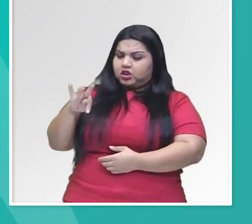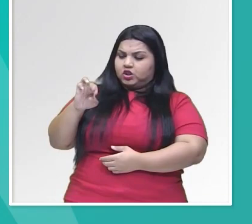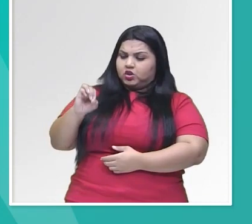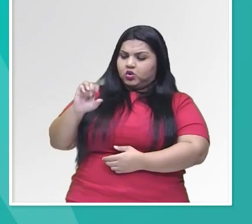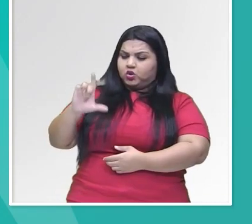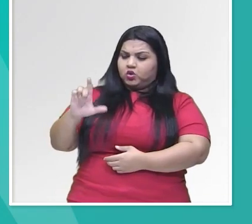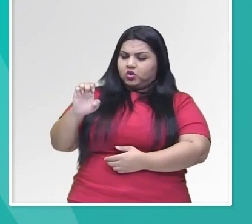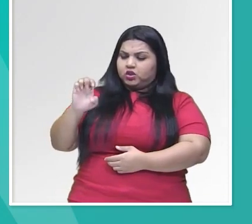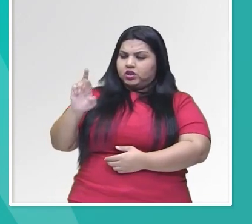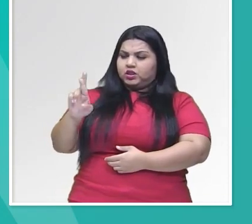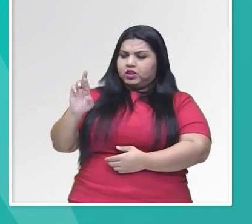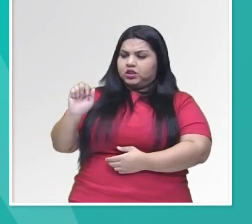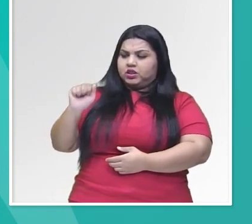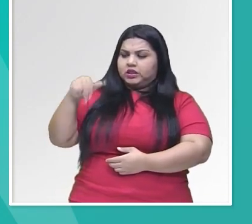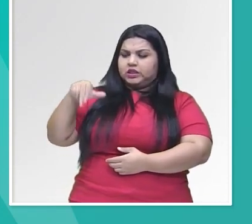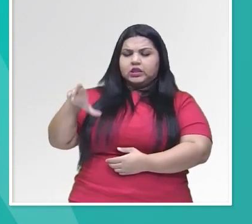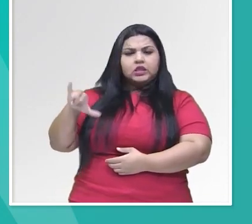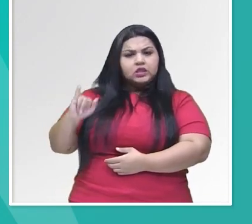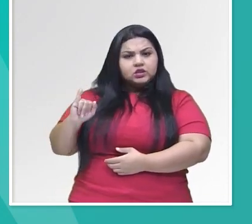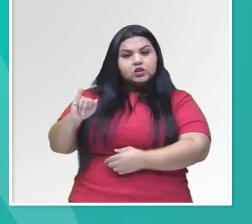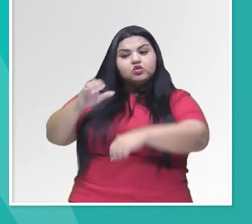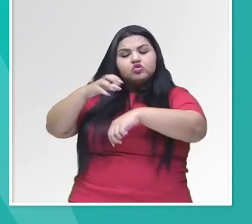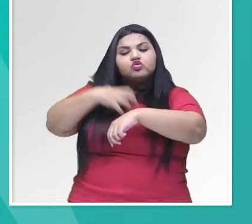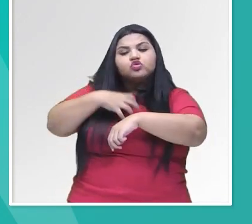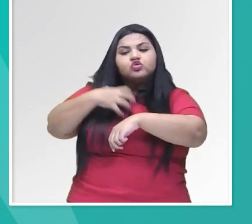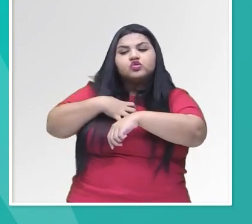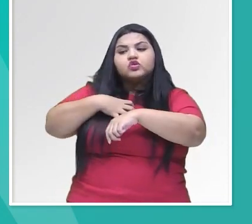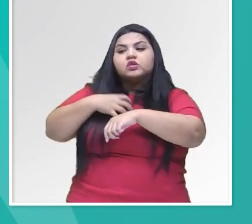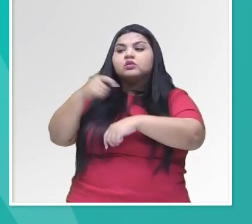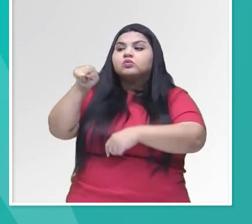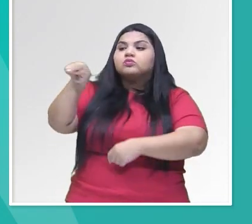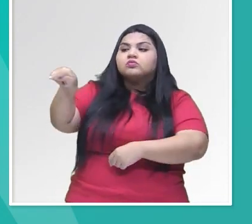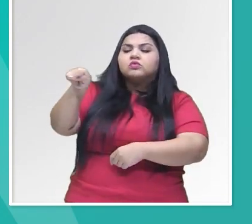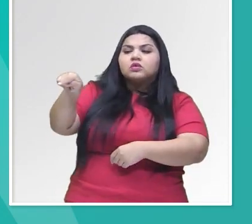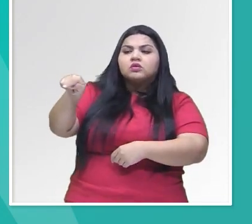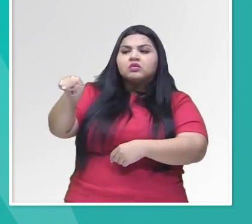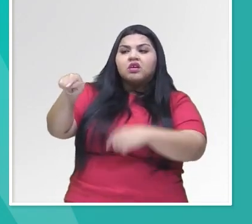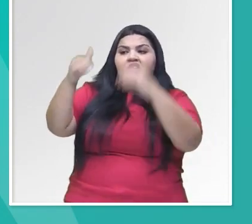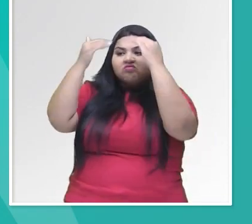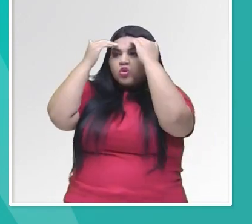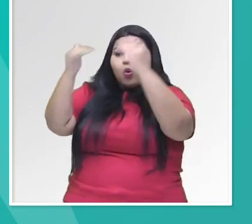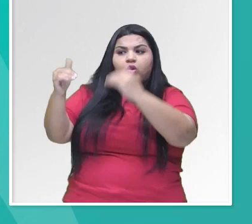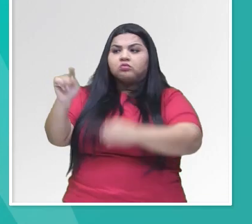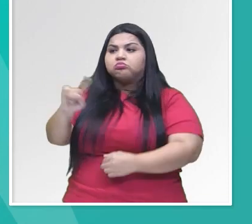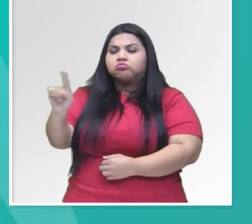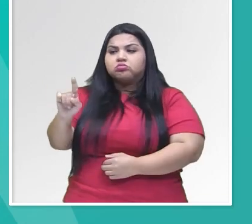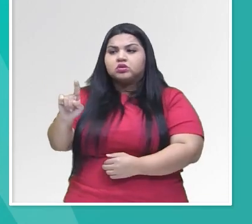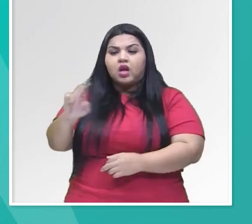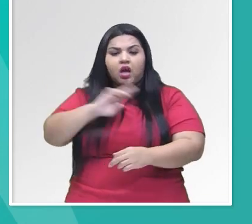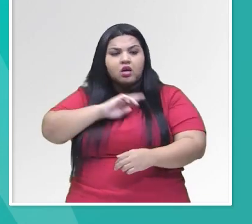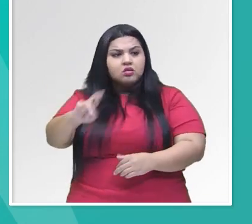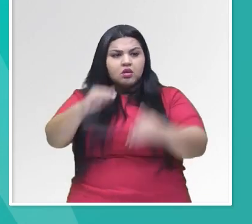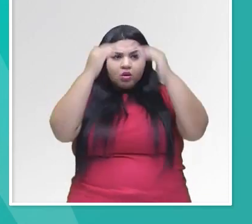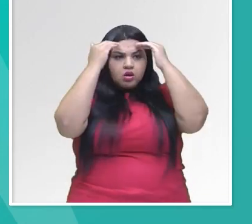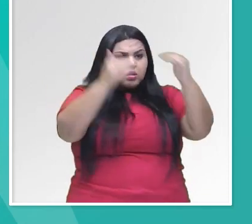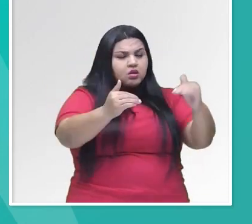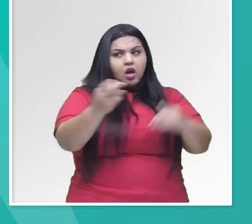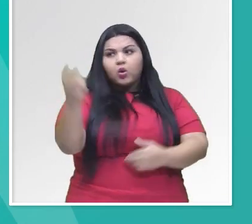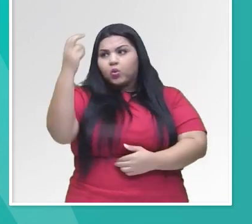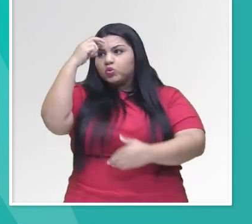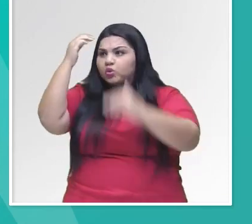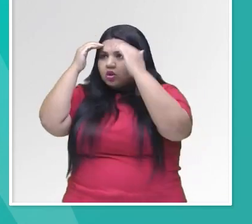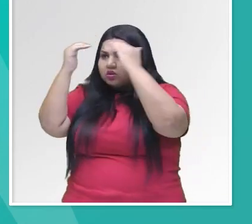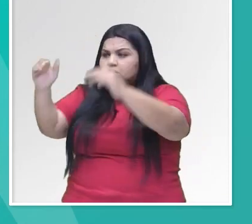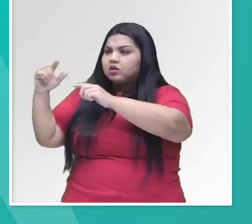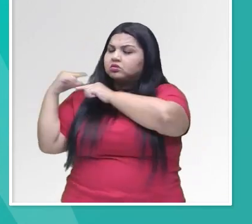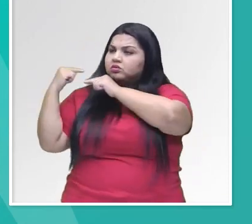pela escolha do outro, pela forma de ser do outro, pela religião do outro, pela cultura do outro, pelas tradições